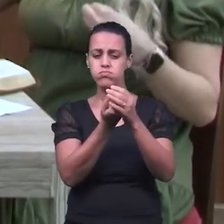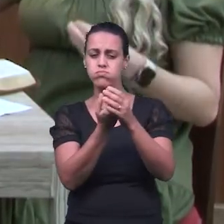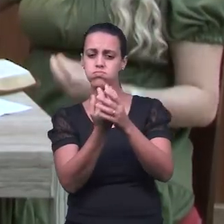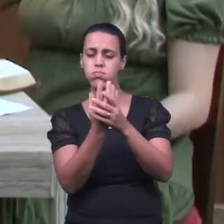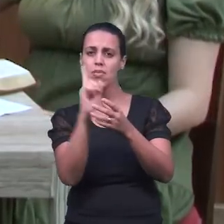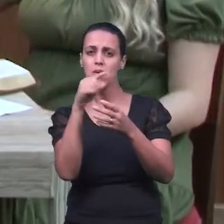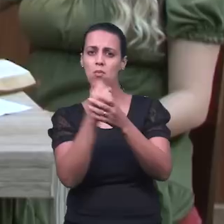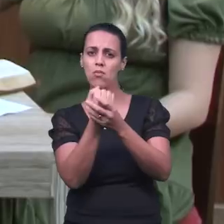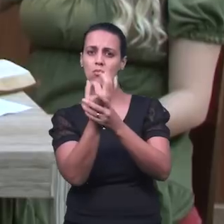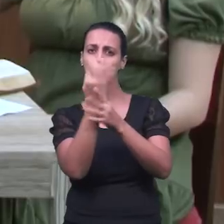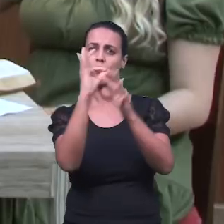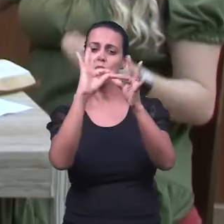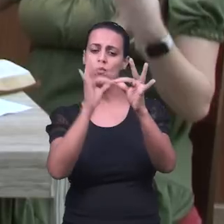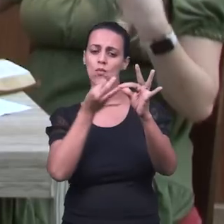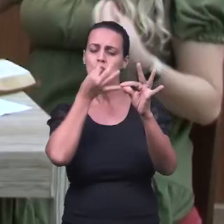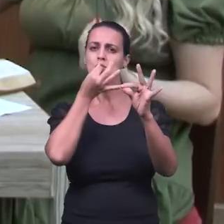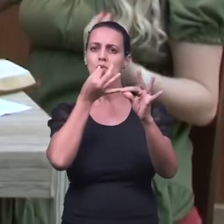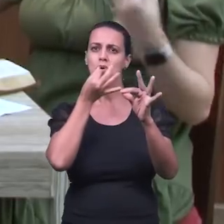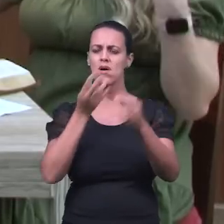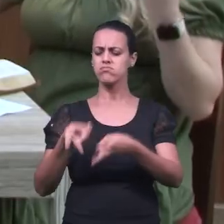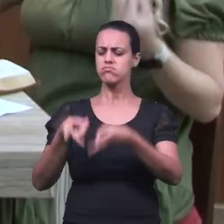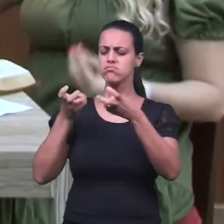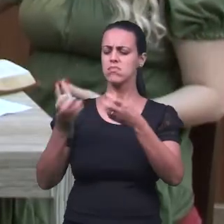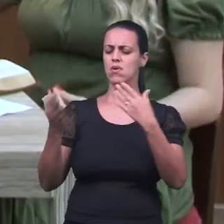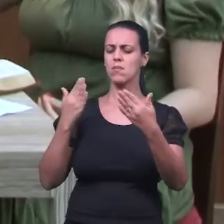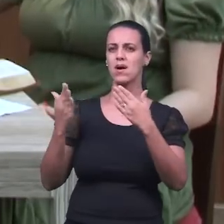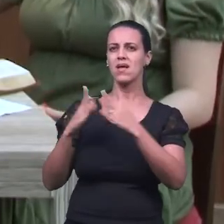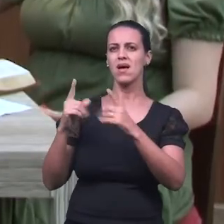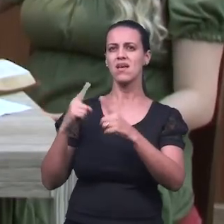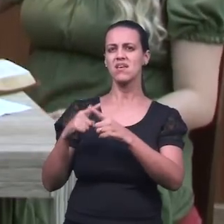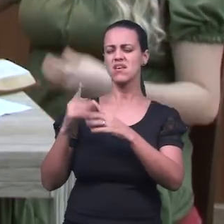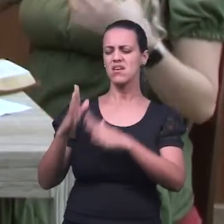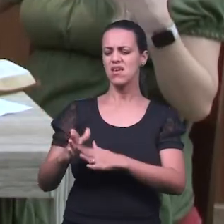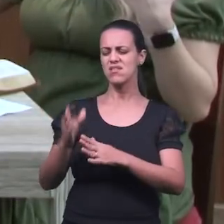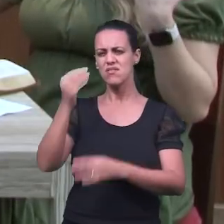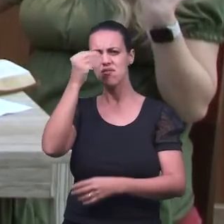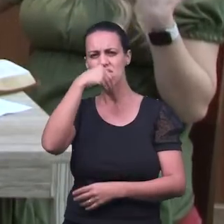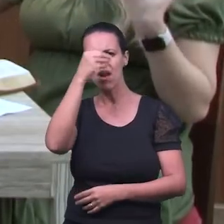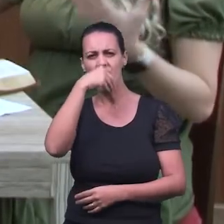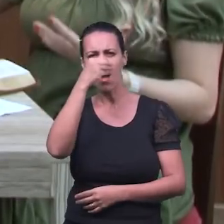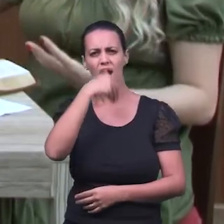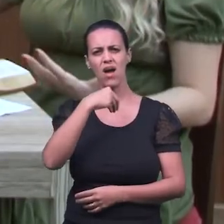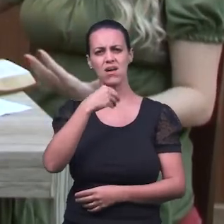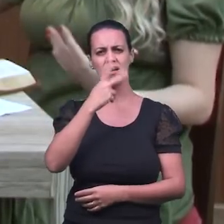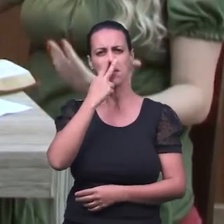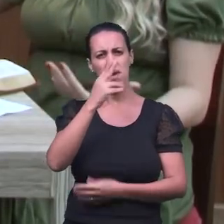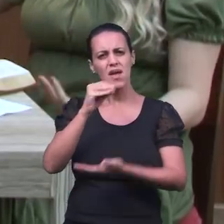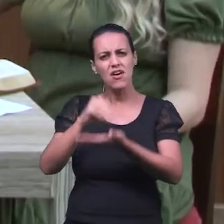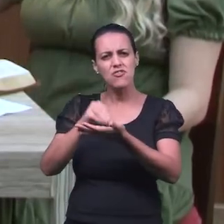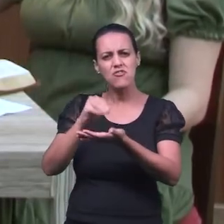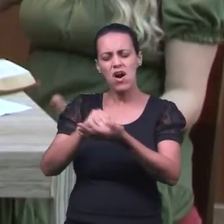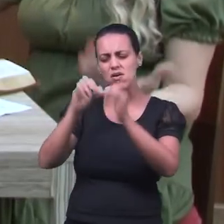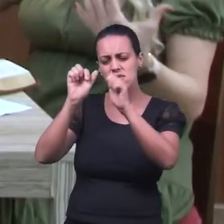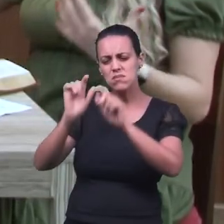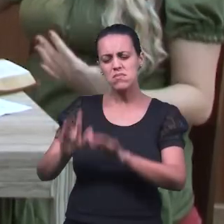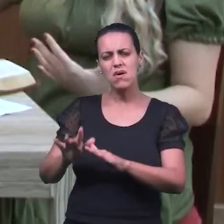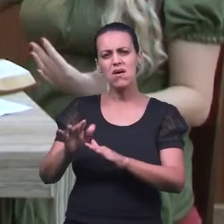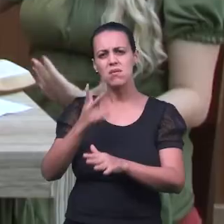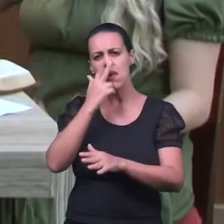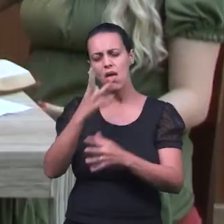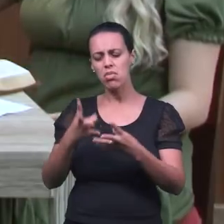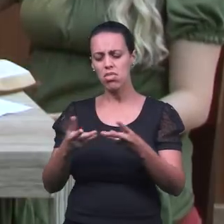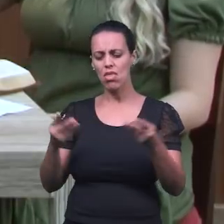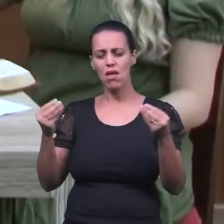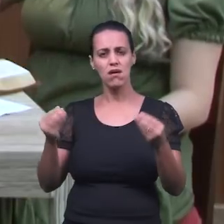uma vinha enfraquecida, uma igreja que não tem o sustento do fruto, não tem o aroma, da flor. Então é uma igreja